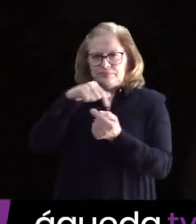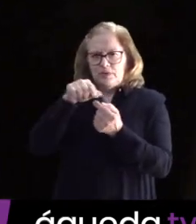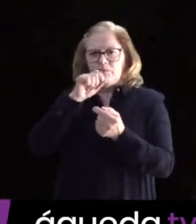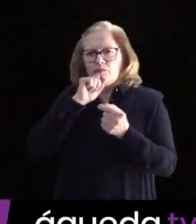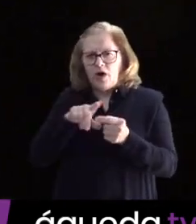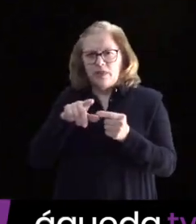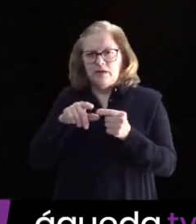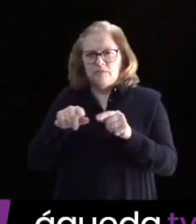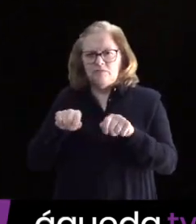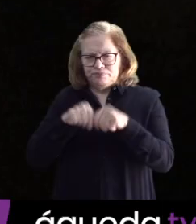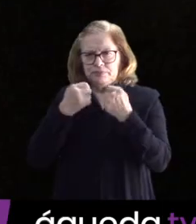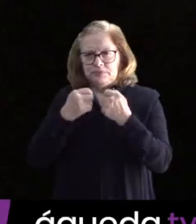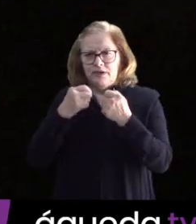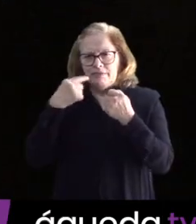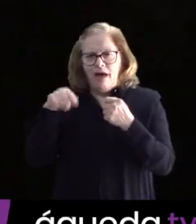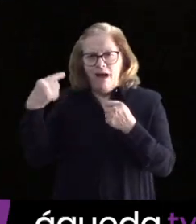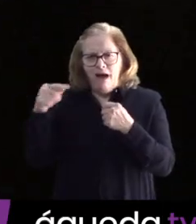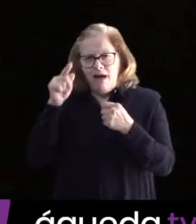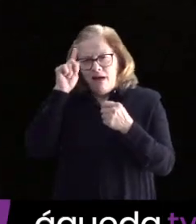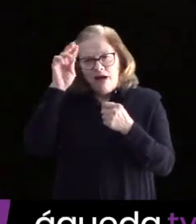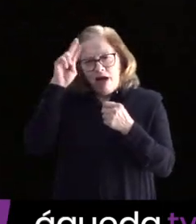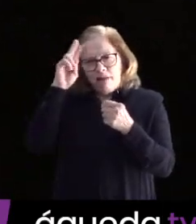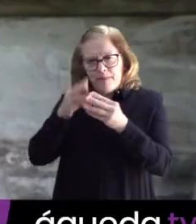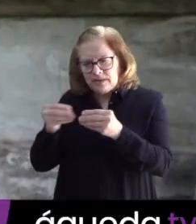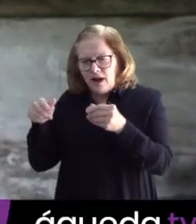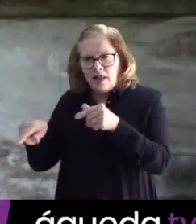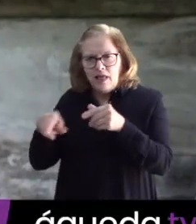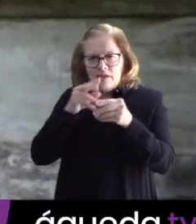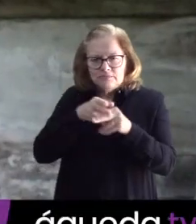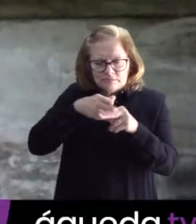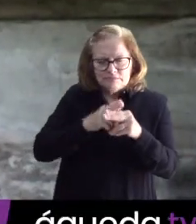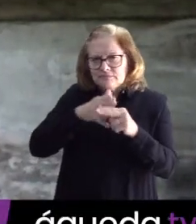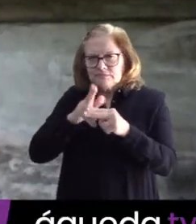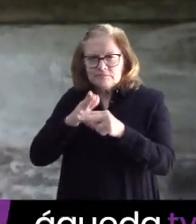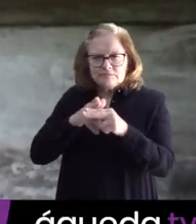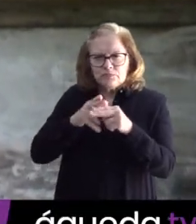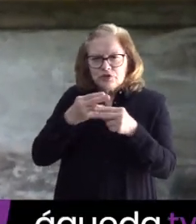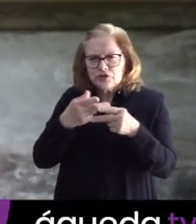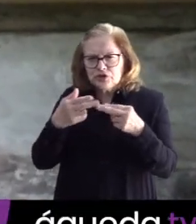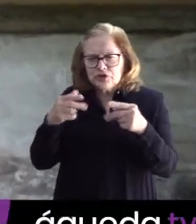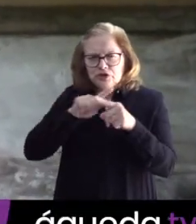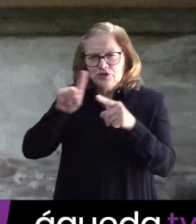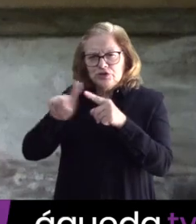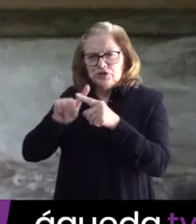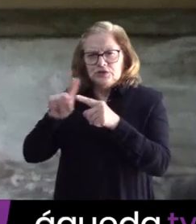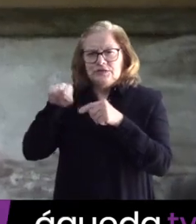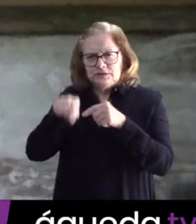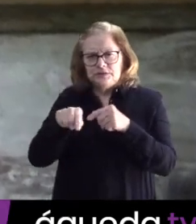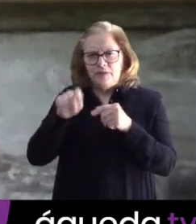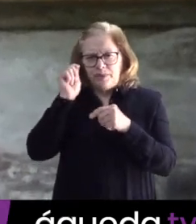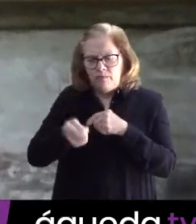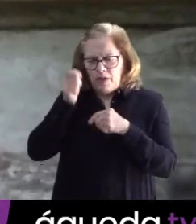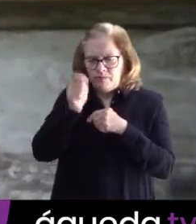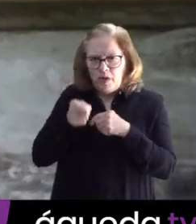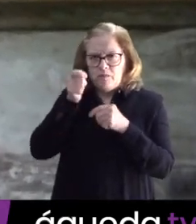avaria, e eles tinham sempre as suas ferramentas à mão. Eles usavam enxó para